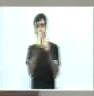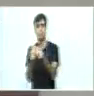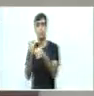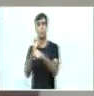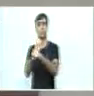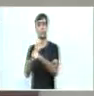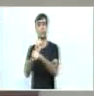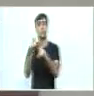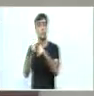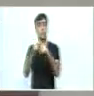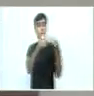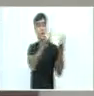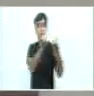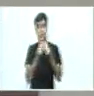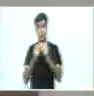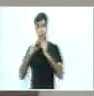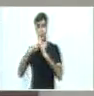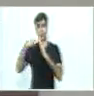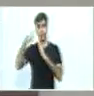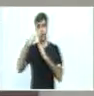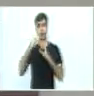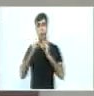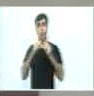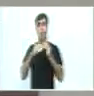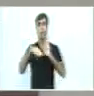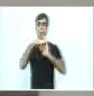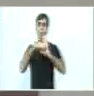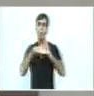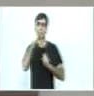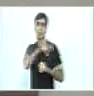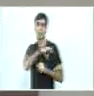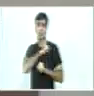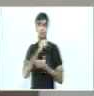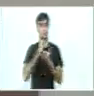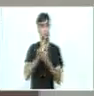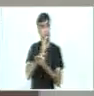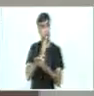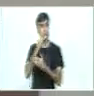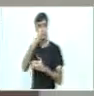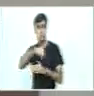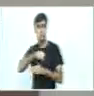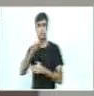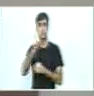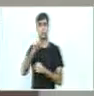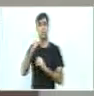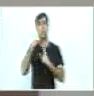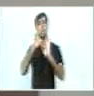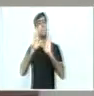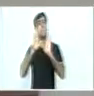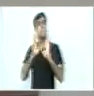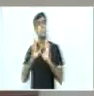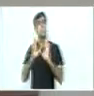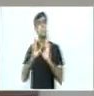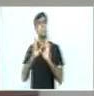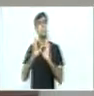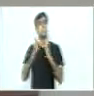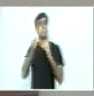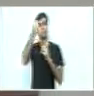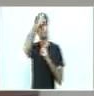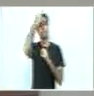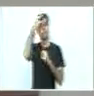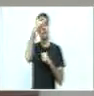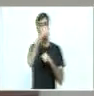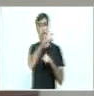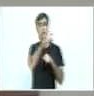para essa casa o plano de cargos e salário para poder ser discutido e ser aprovado. Contudo, o Executivo não